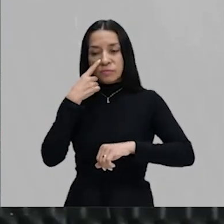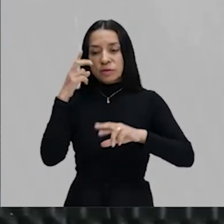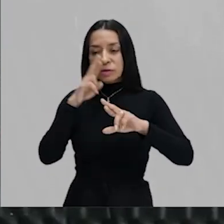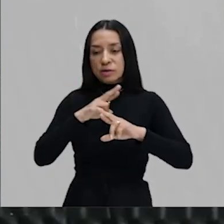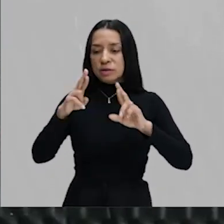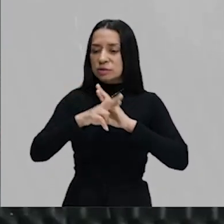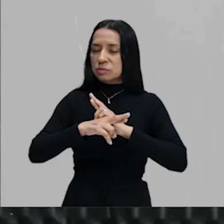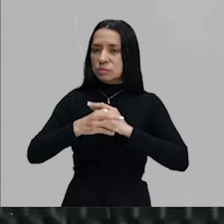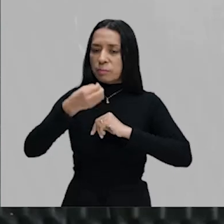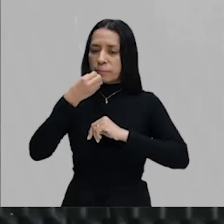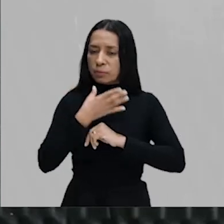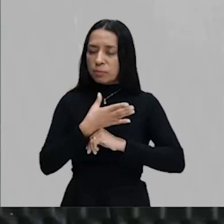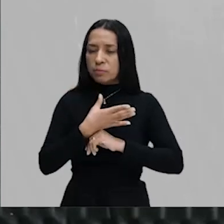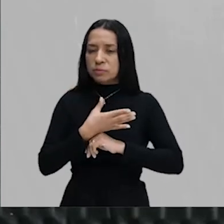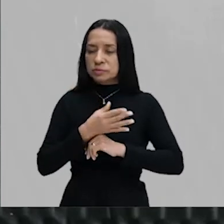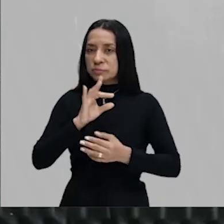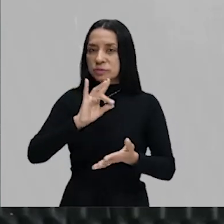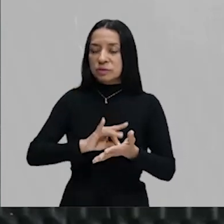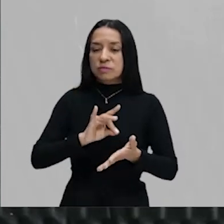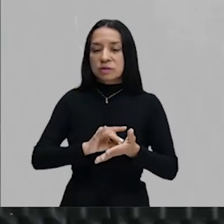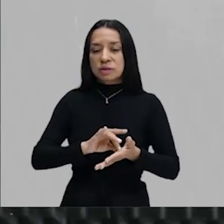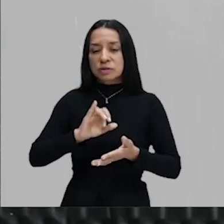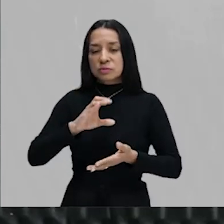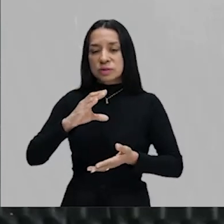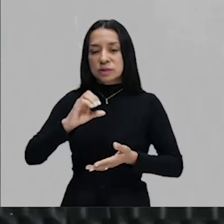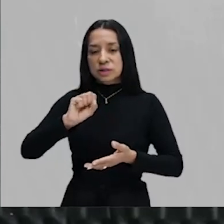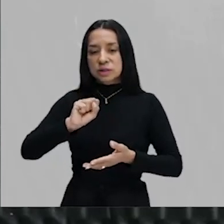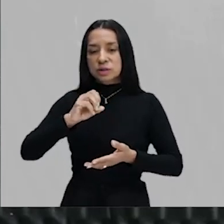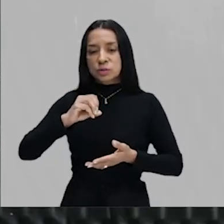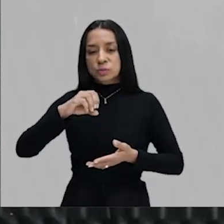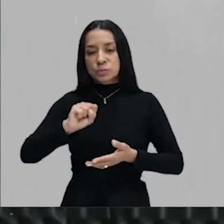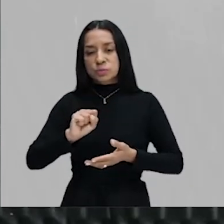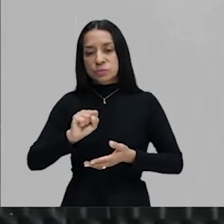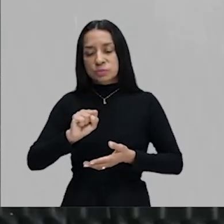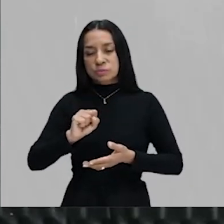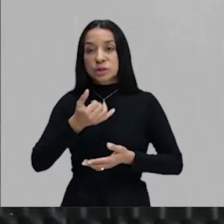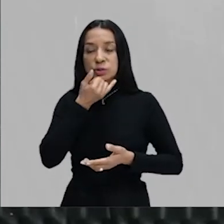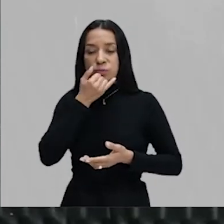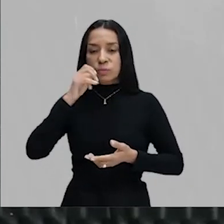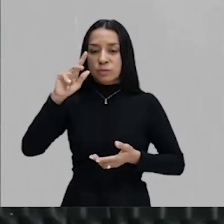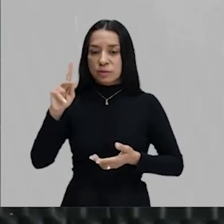relações amistosas. Só que, na verdade, os Ixos, eles foram expulsos do Egito.